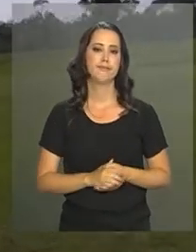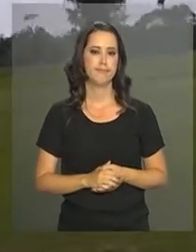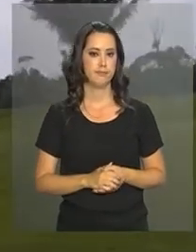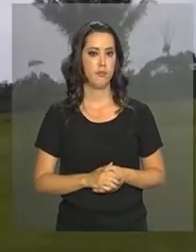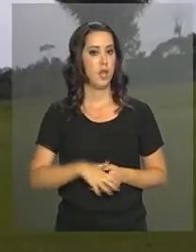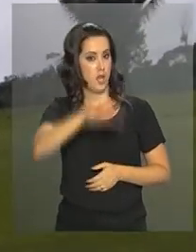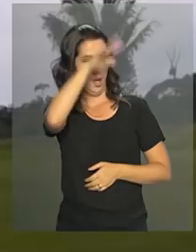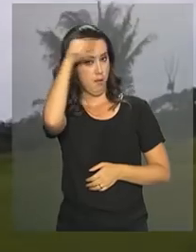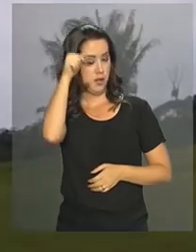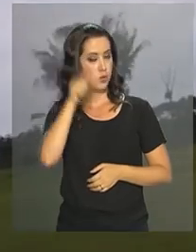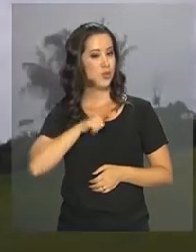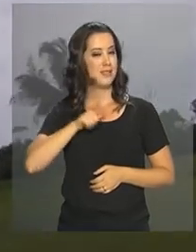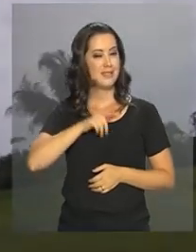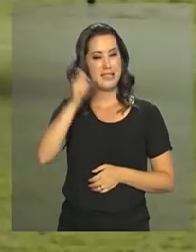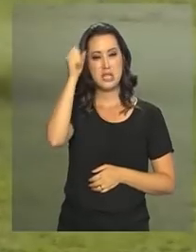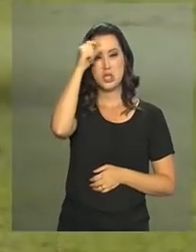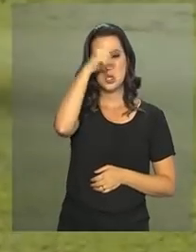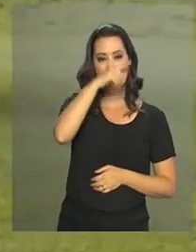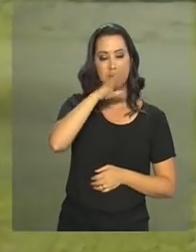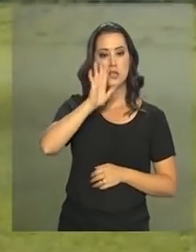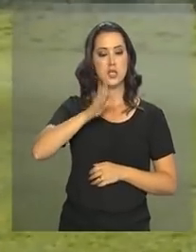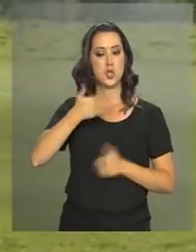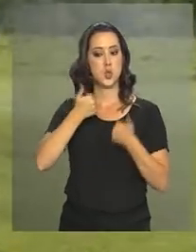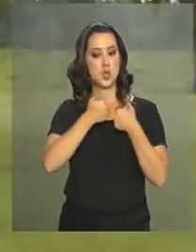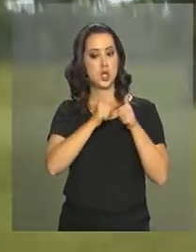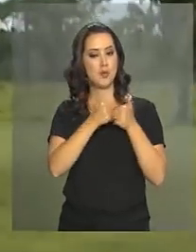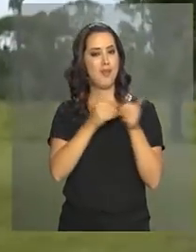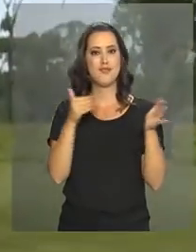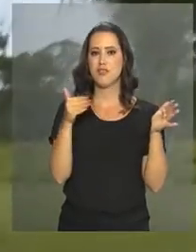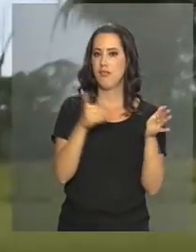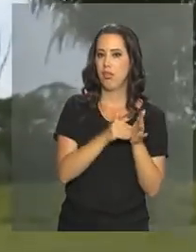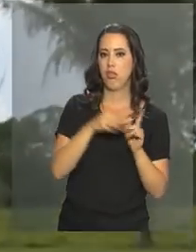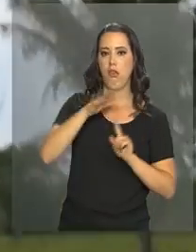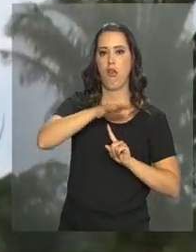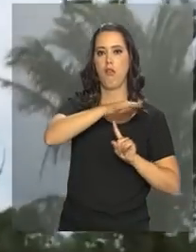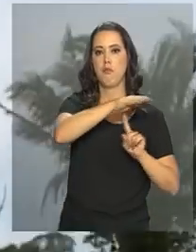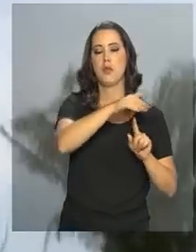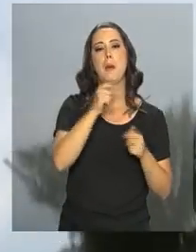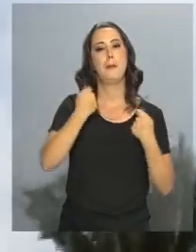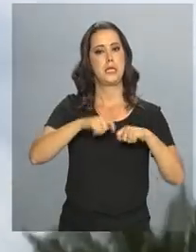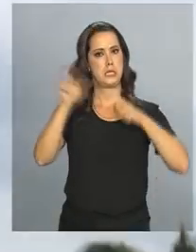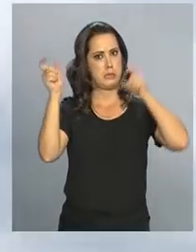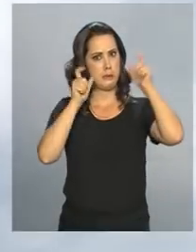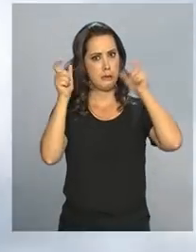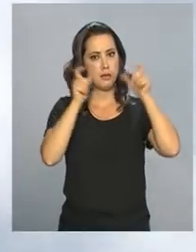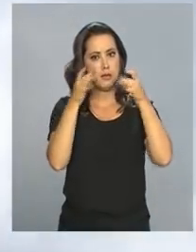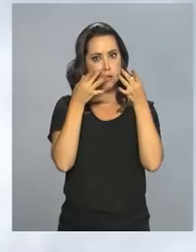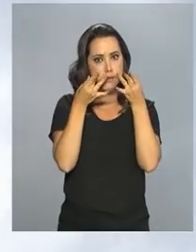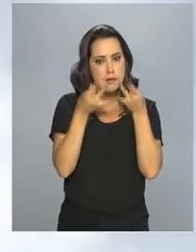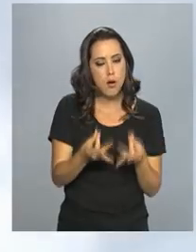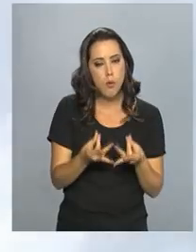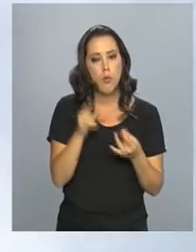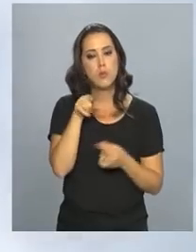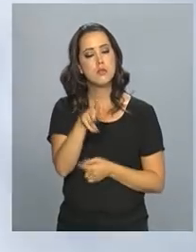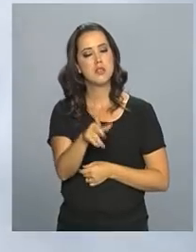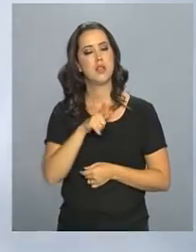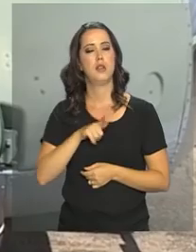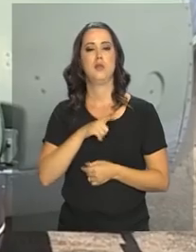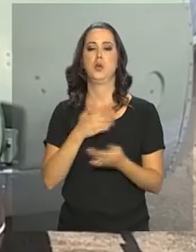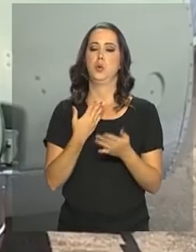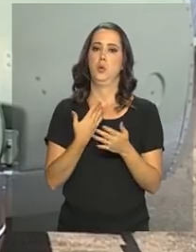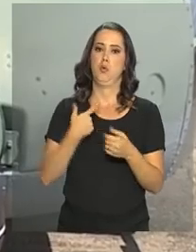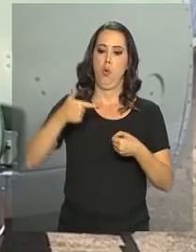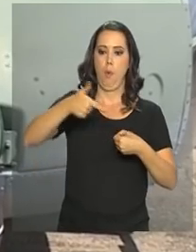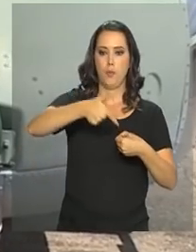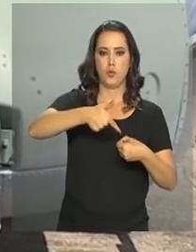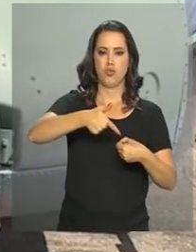Amazônia existe dificuldade de deslocamento até de helicóptero. É preciso atenção para não ficar sem combustível. Ir